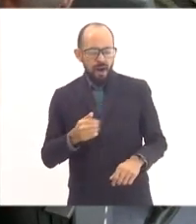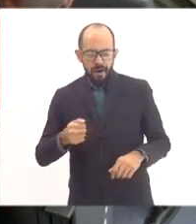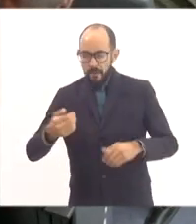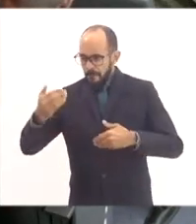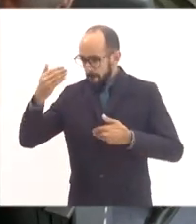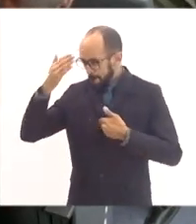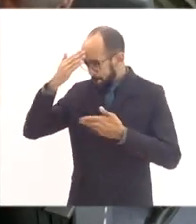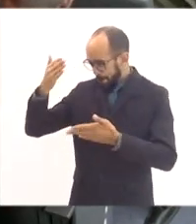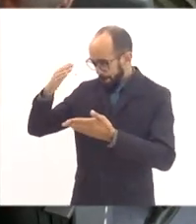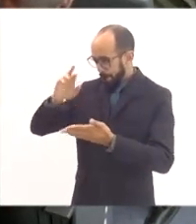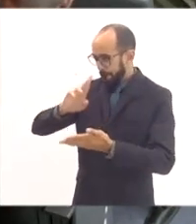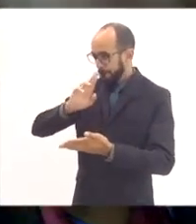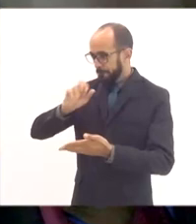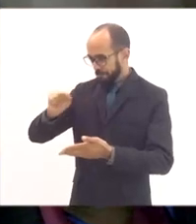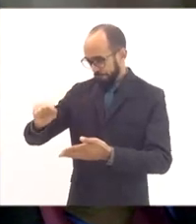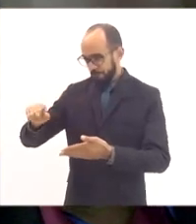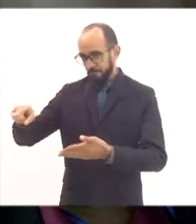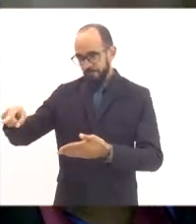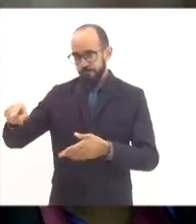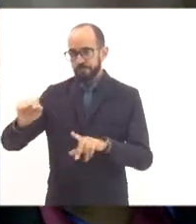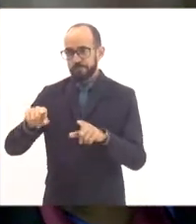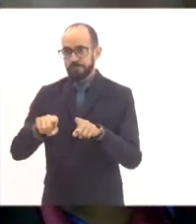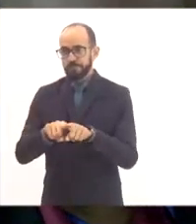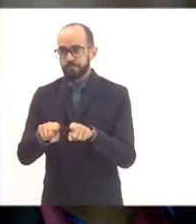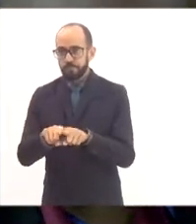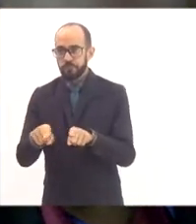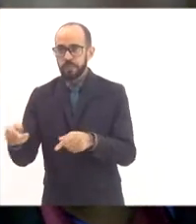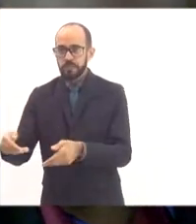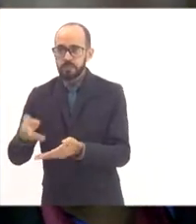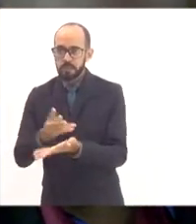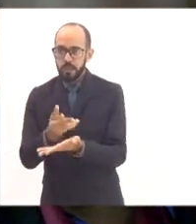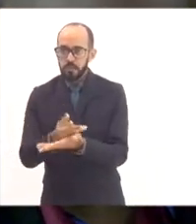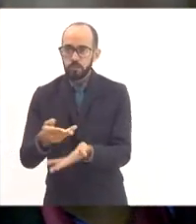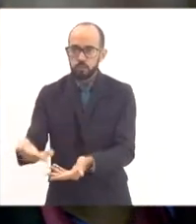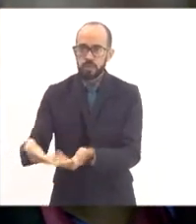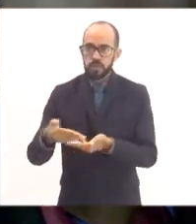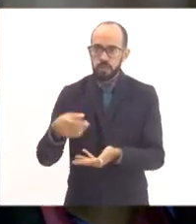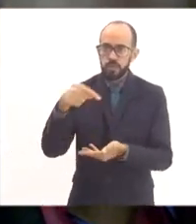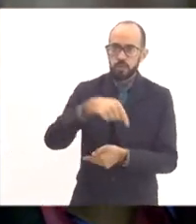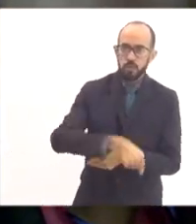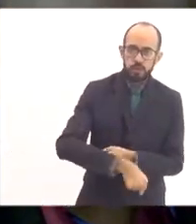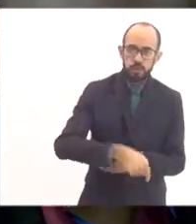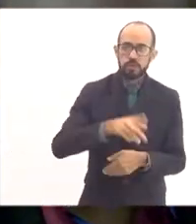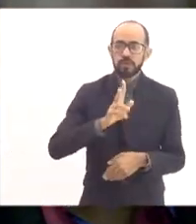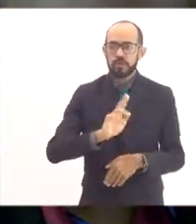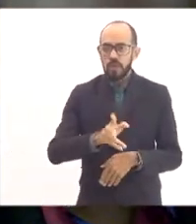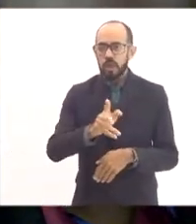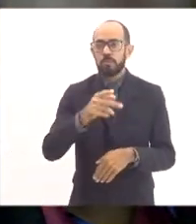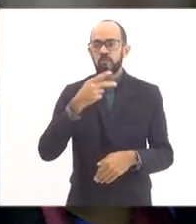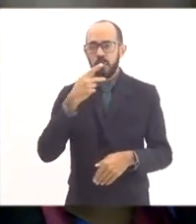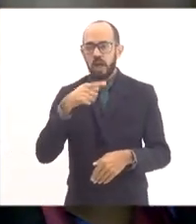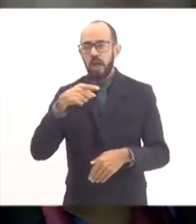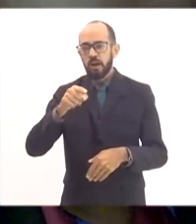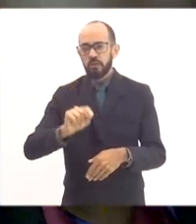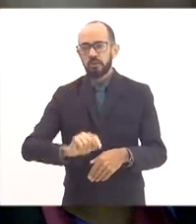coronel Marcos Moraes, o capitão Renan, que sempre nos receberam, sempre falaram que era vontade do Corpo de